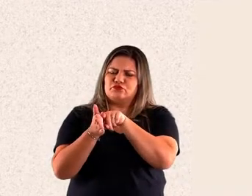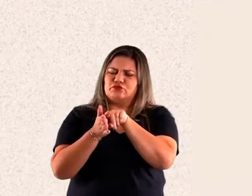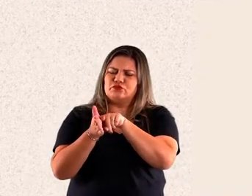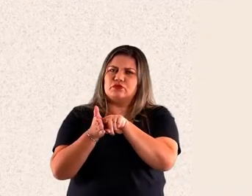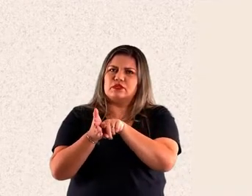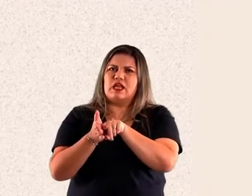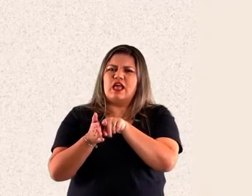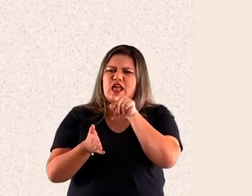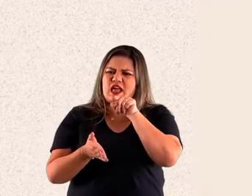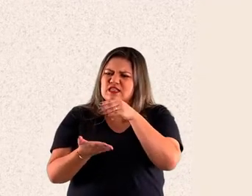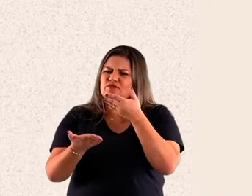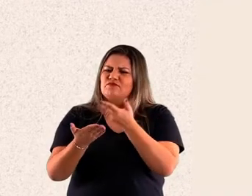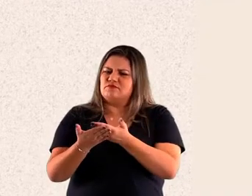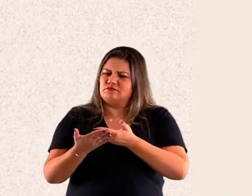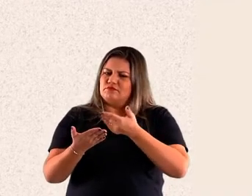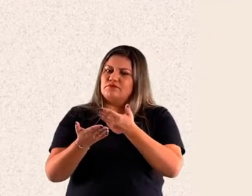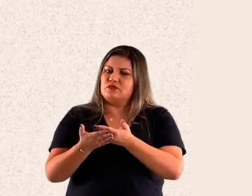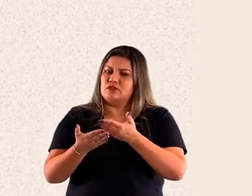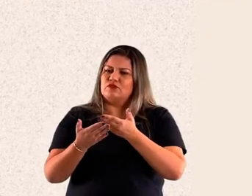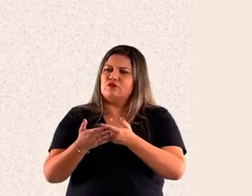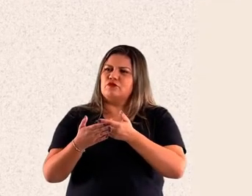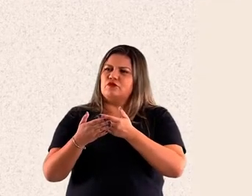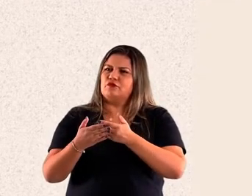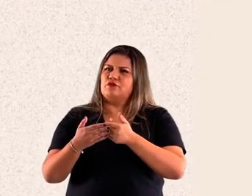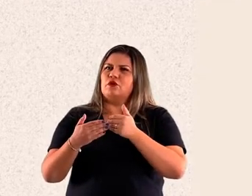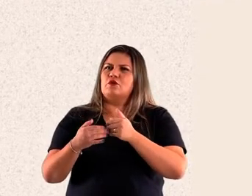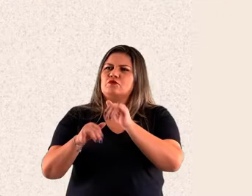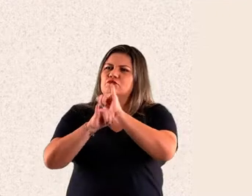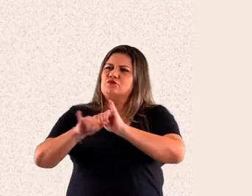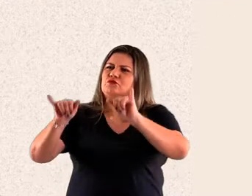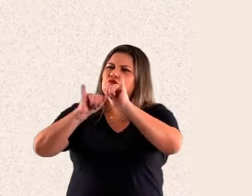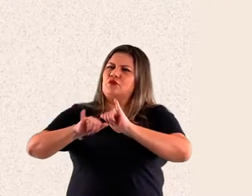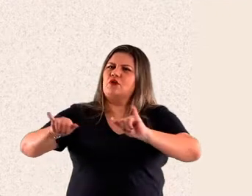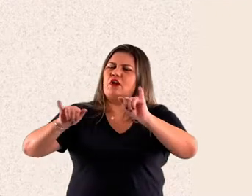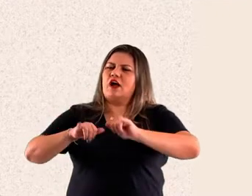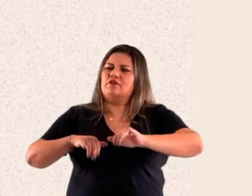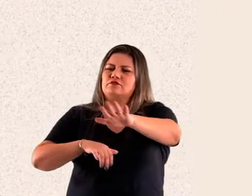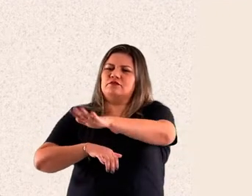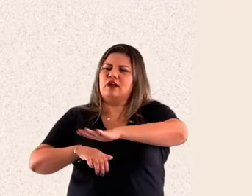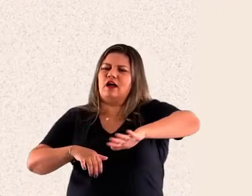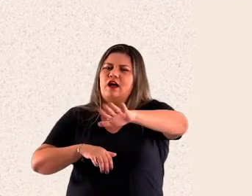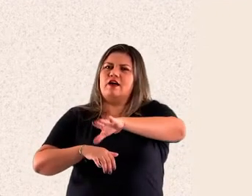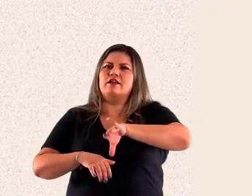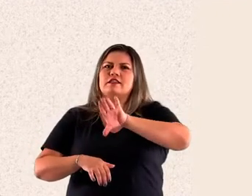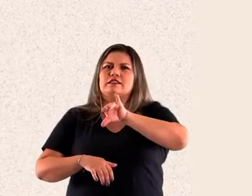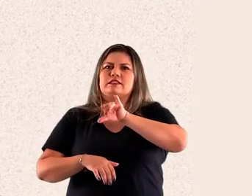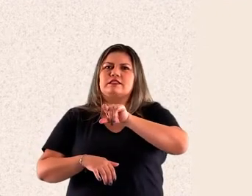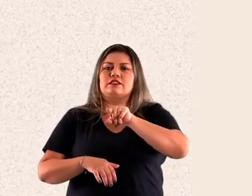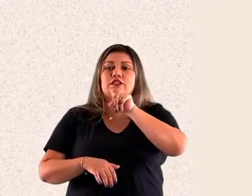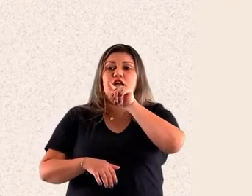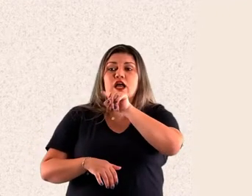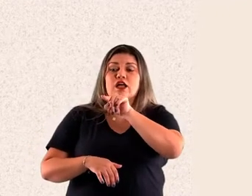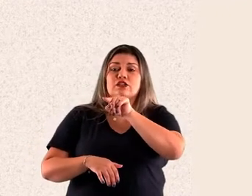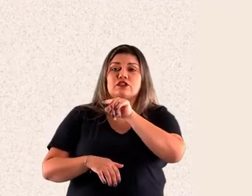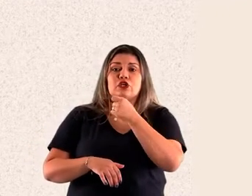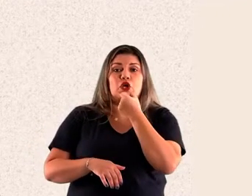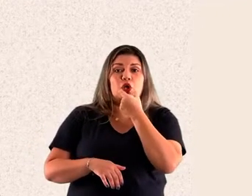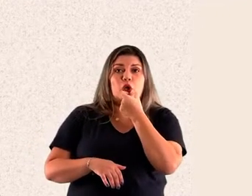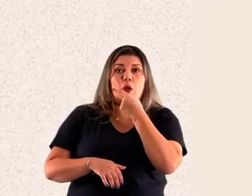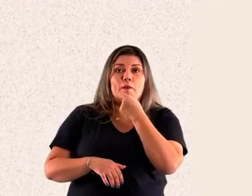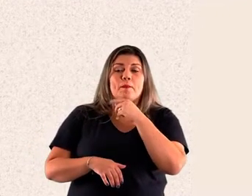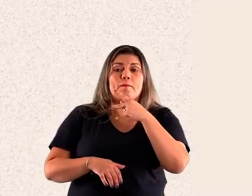muito a repercutido no mundo científico que foi um estudo com paracetamol essa bom se é o mesmo